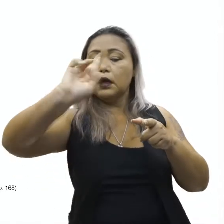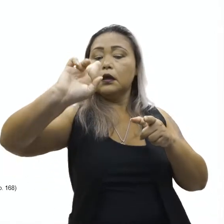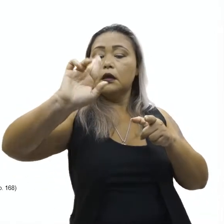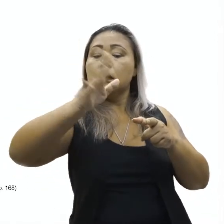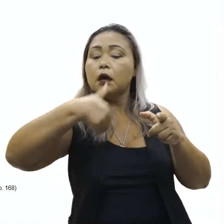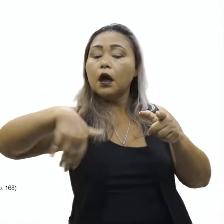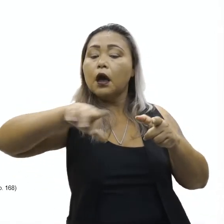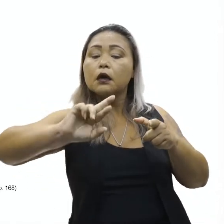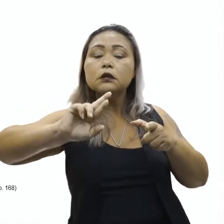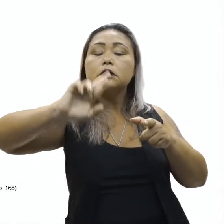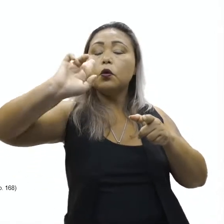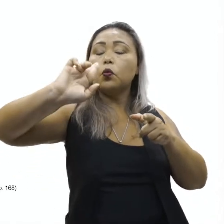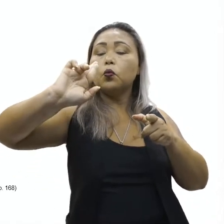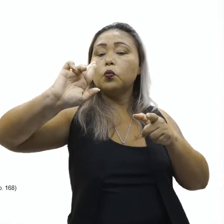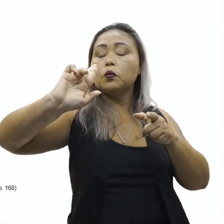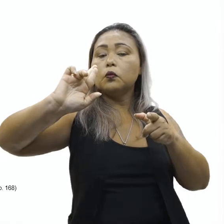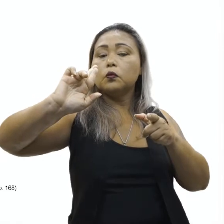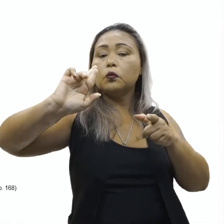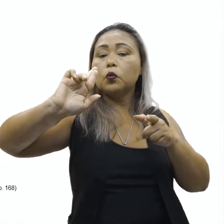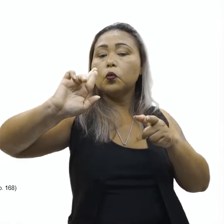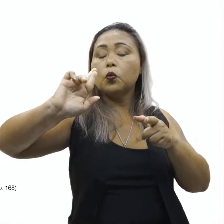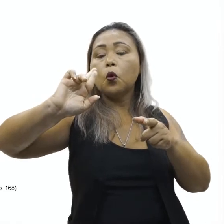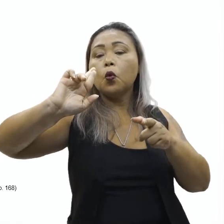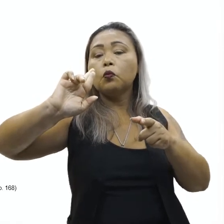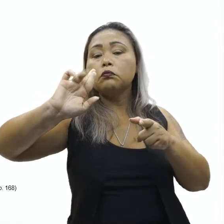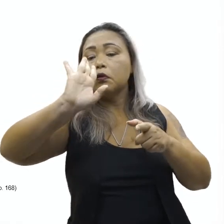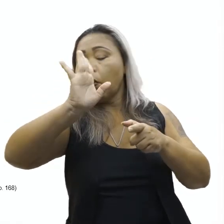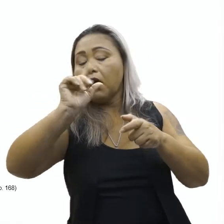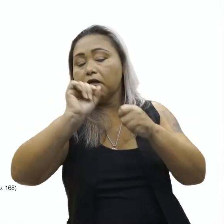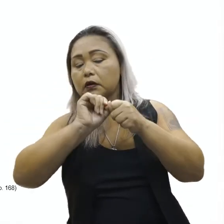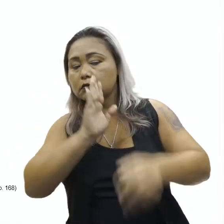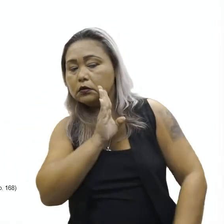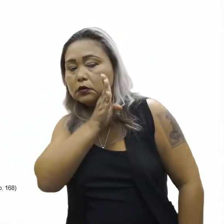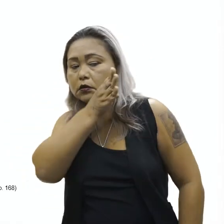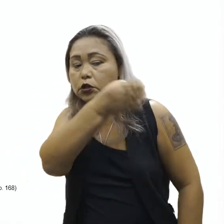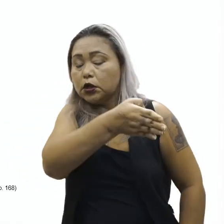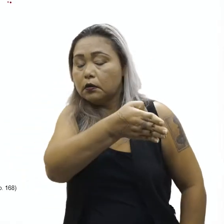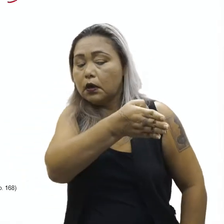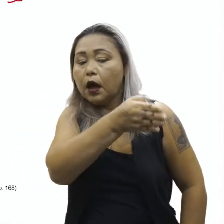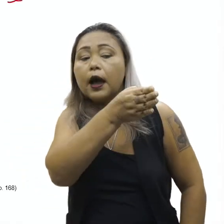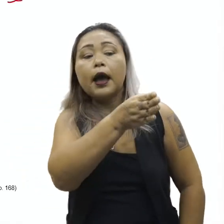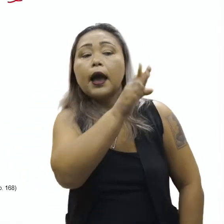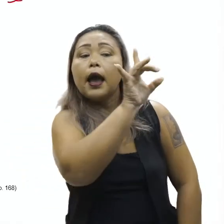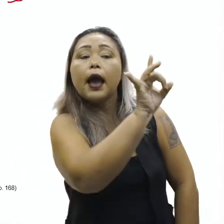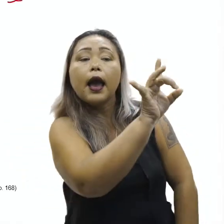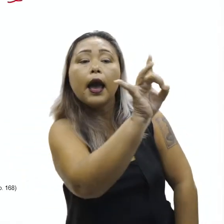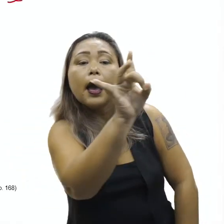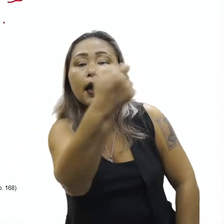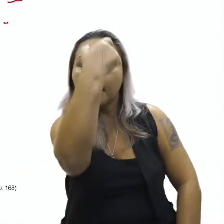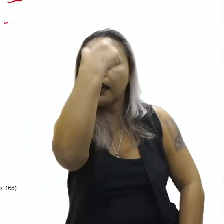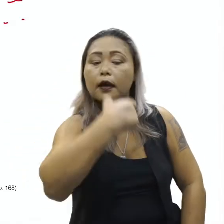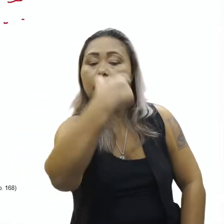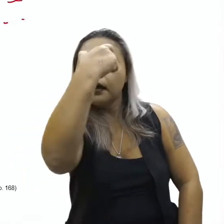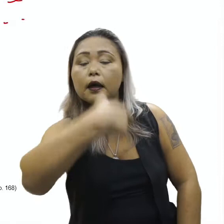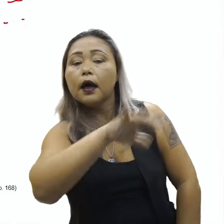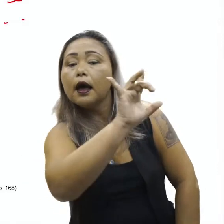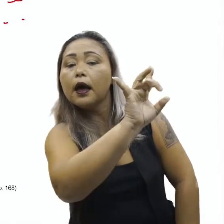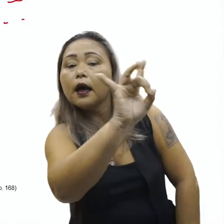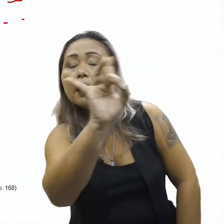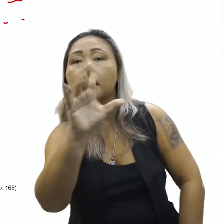deliberações, elas não são tomadas diretamente por cada cidadão. Tá aqui, nós temos um país